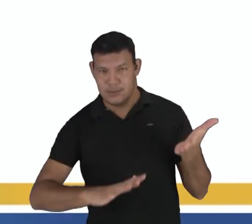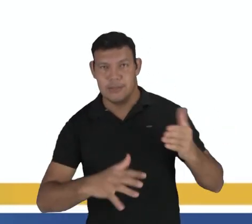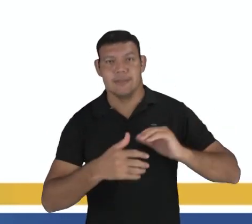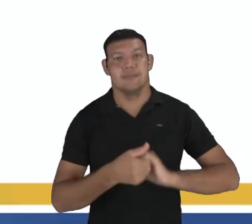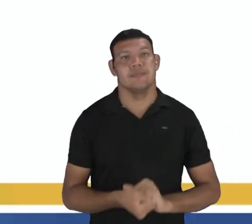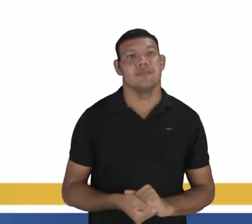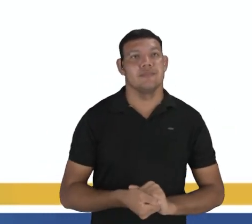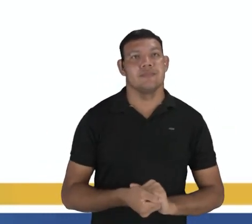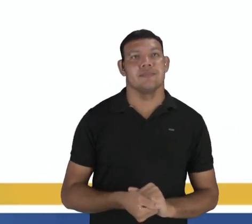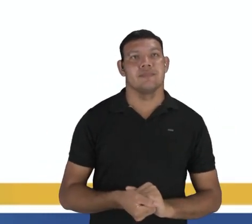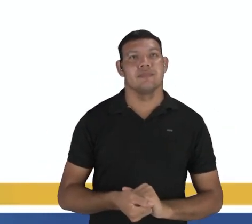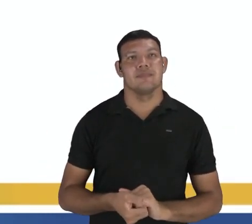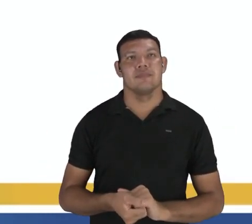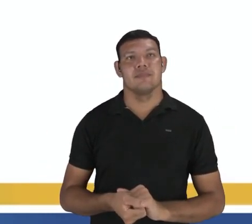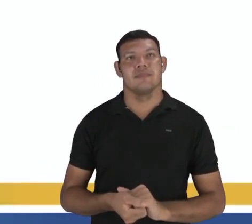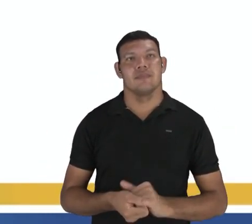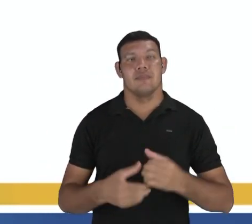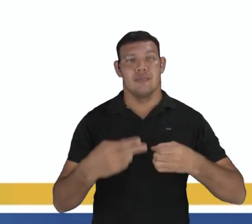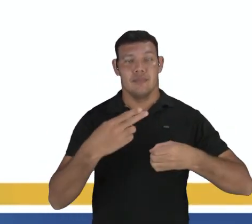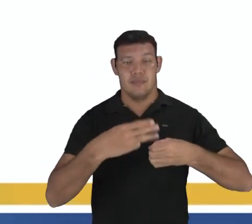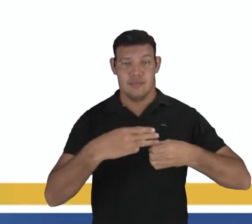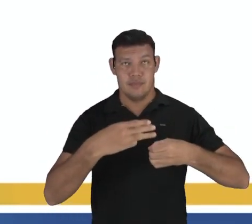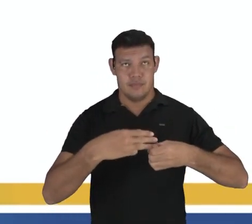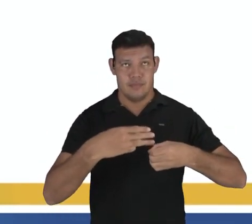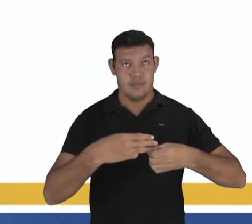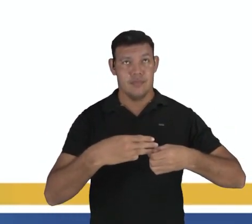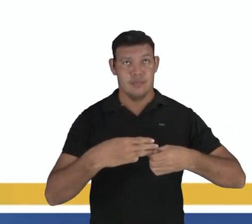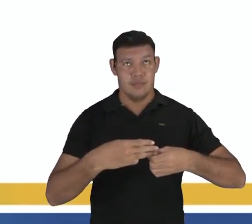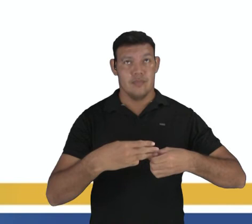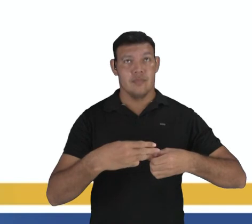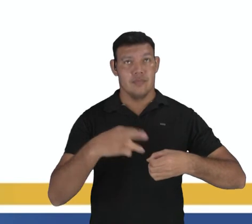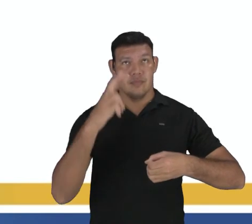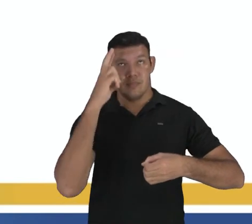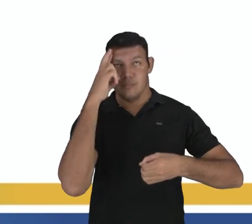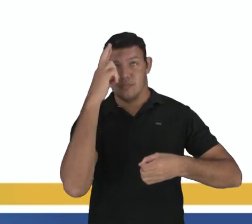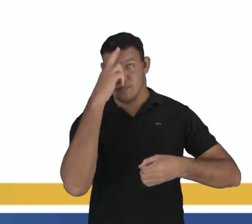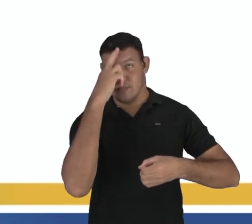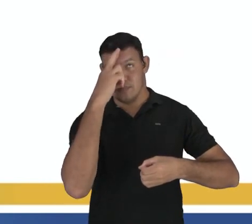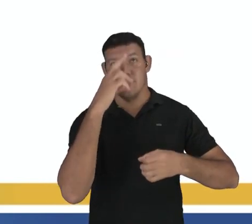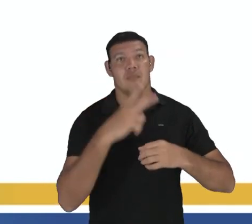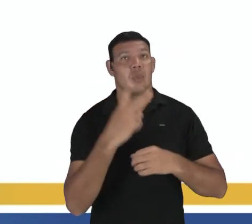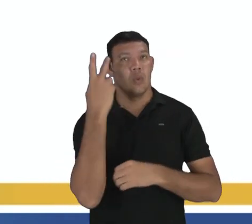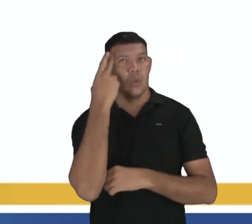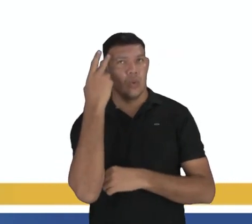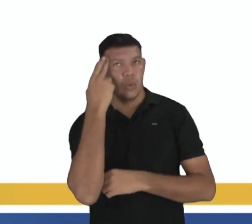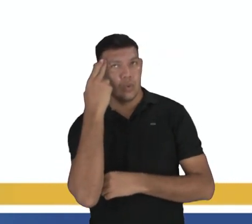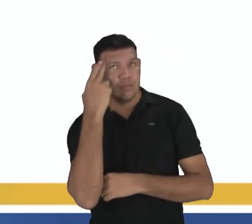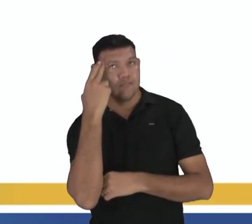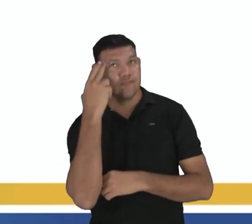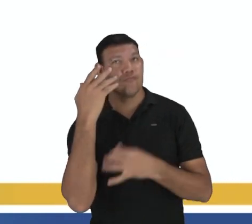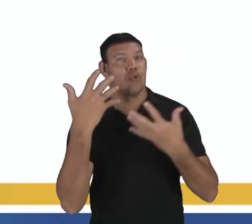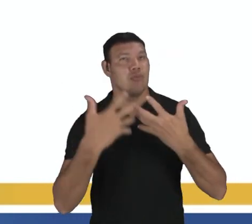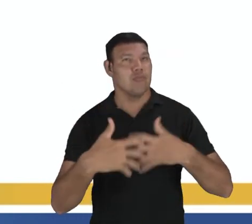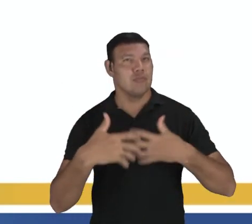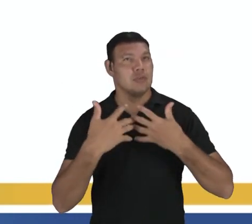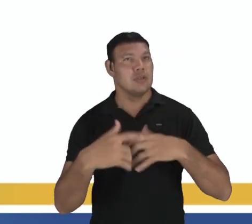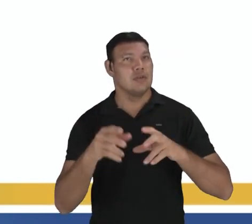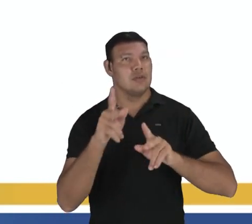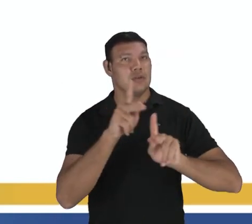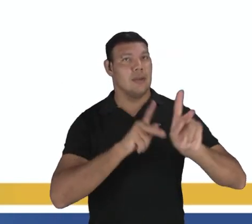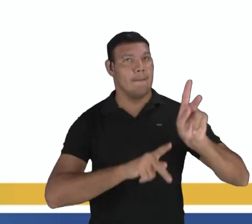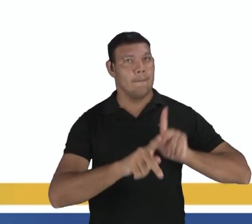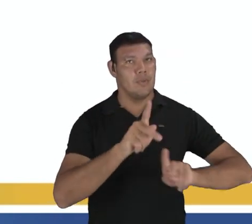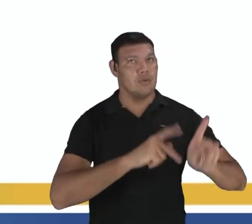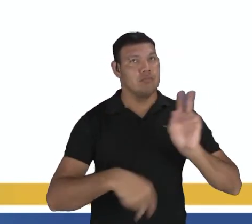nosso exercitando. A Mesopotâmia histórica é comumente confundida como uma civilização